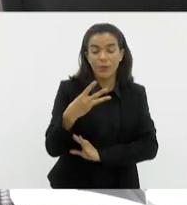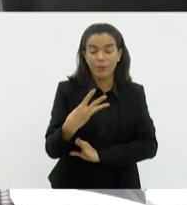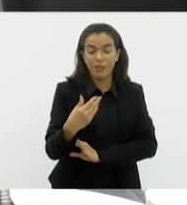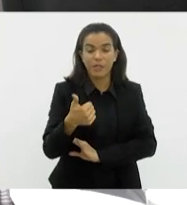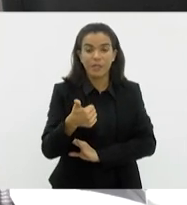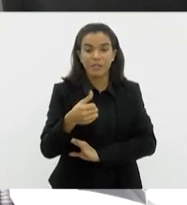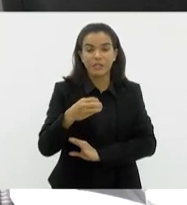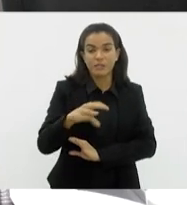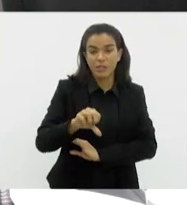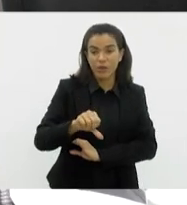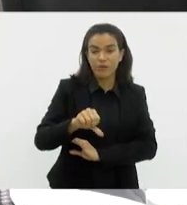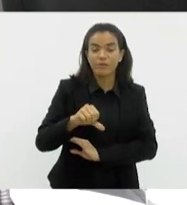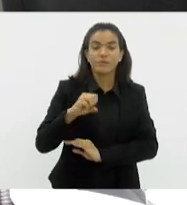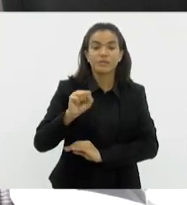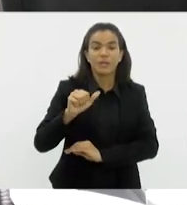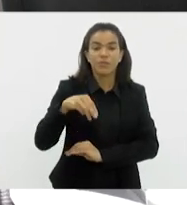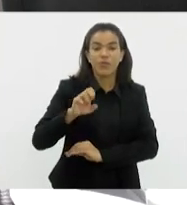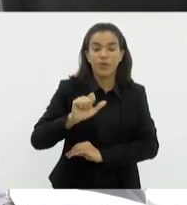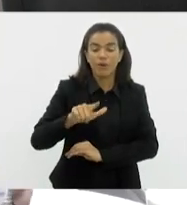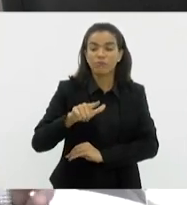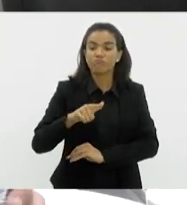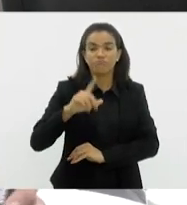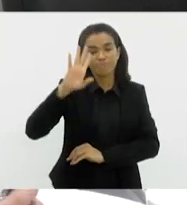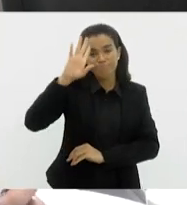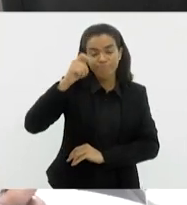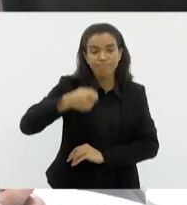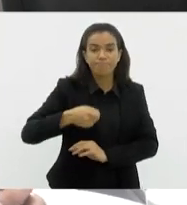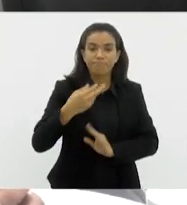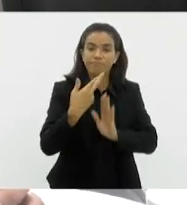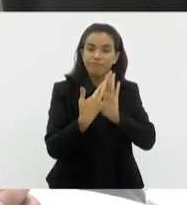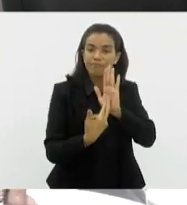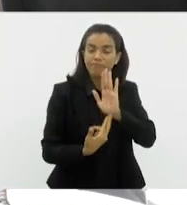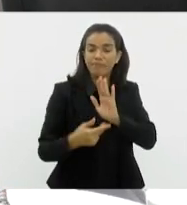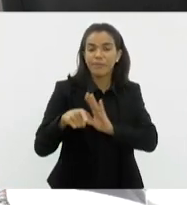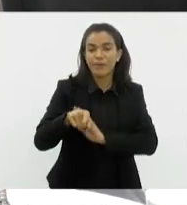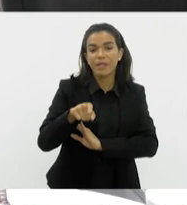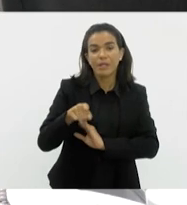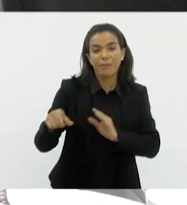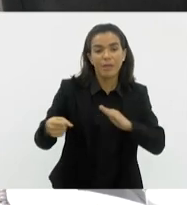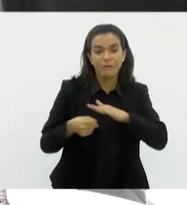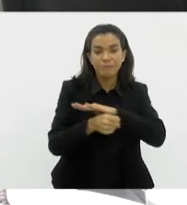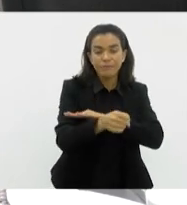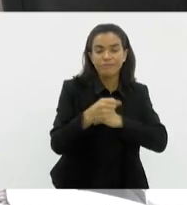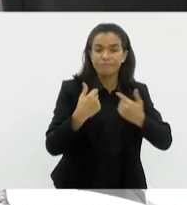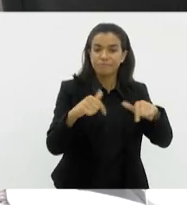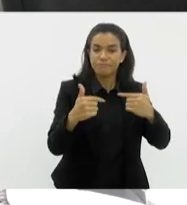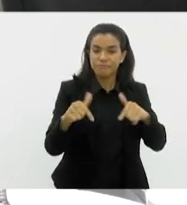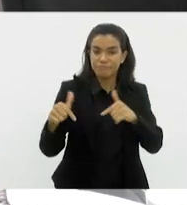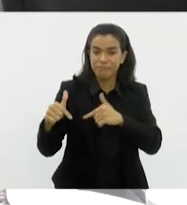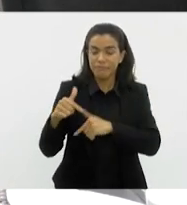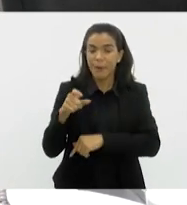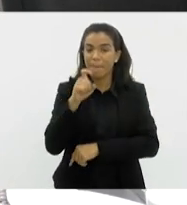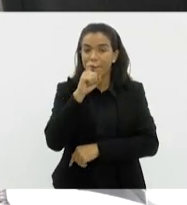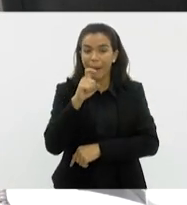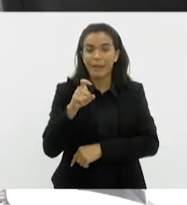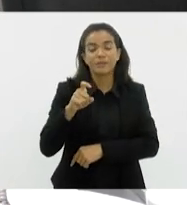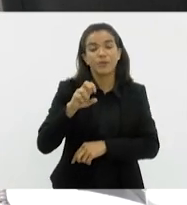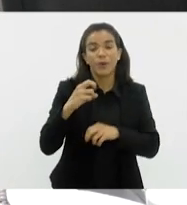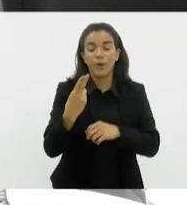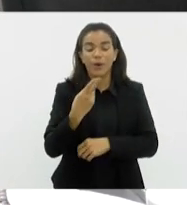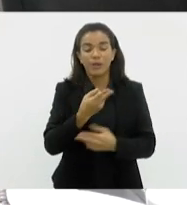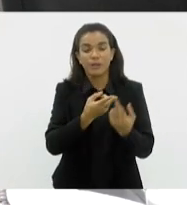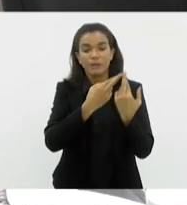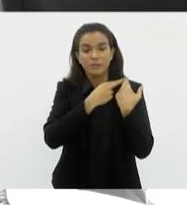deputado Samuel Malafaia, que estabelece diretrizes para a profissionalização e reinserção no mercado de trabalho de pais ou